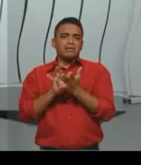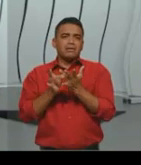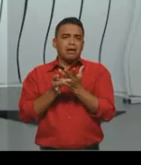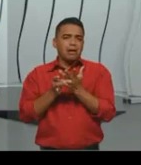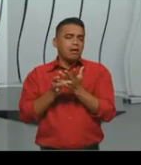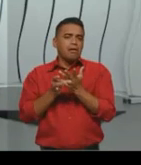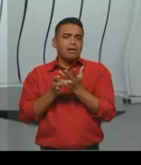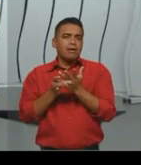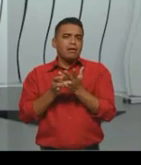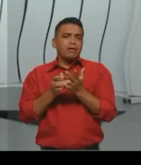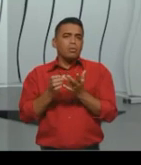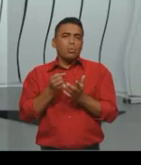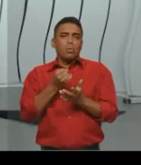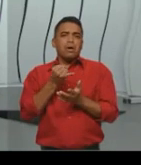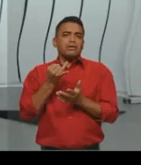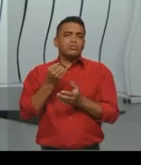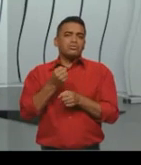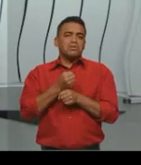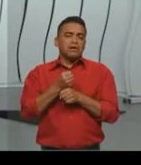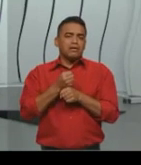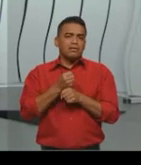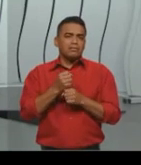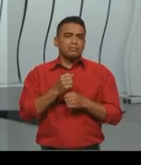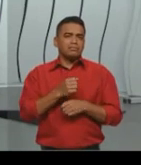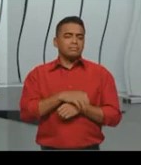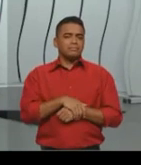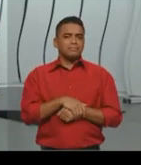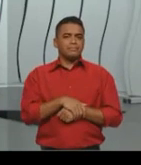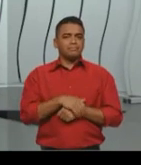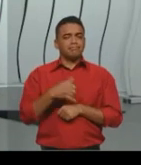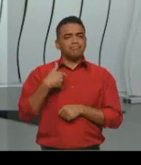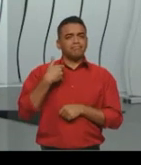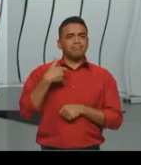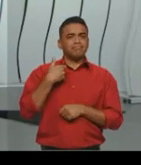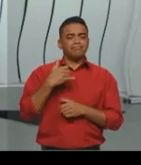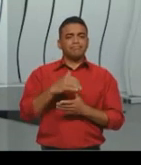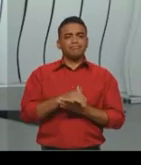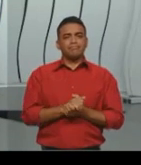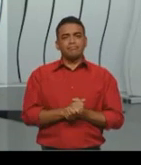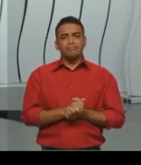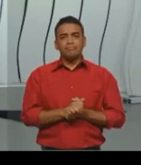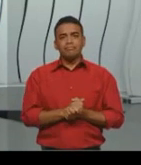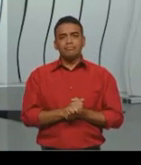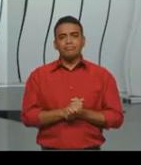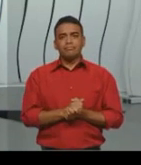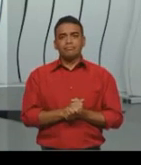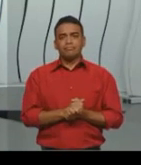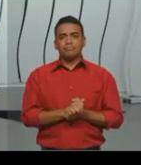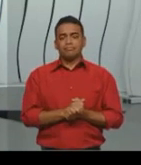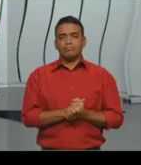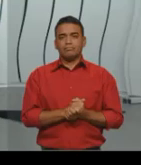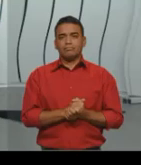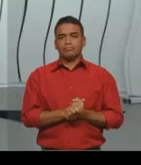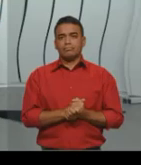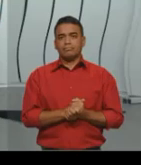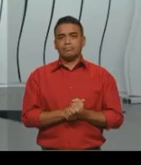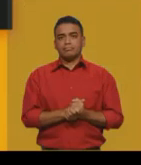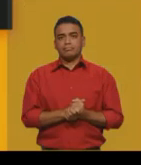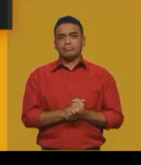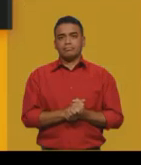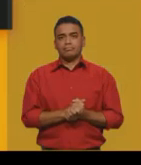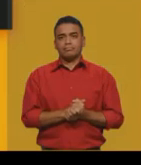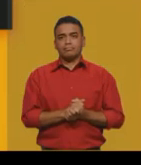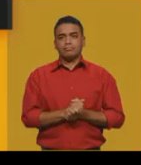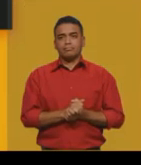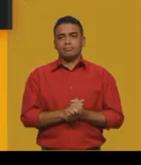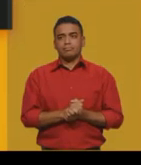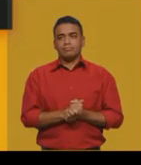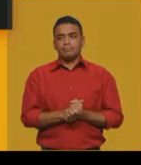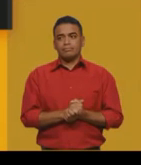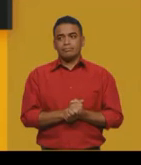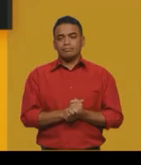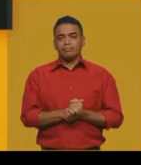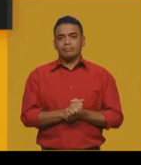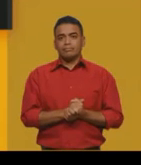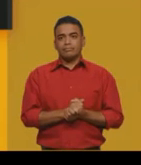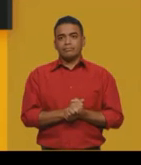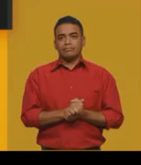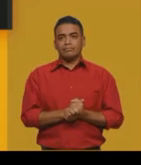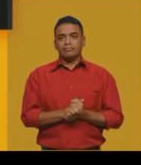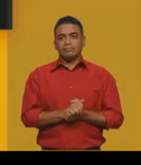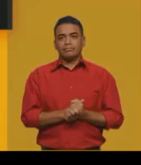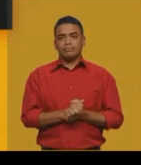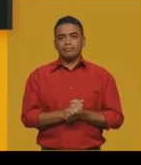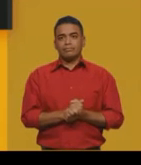né? Da biografia, que é o gênero em questão. Então, vamos lá. Where was Anne